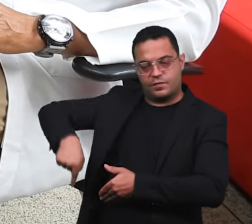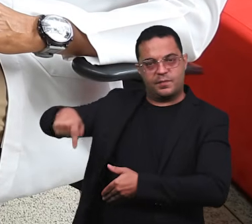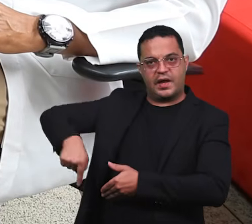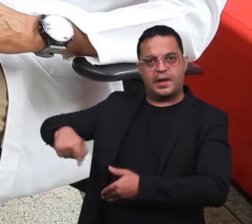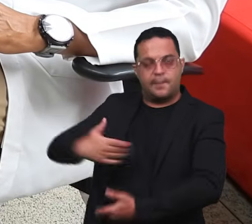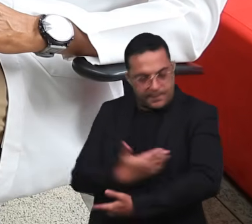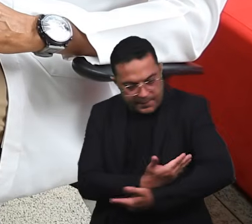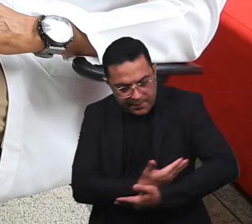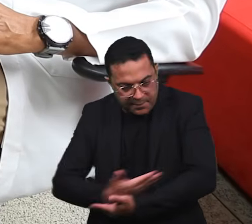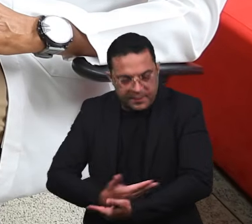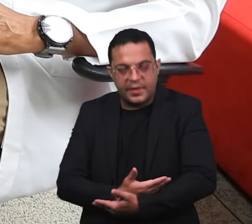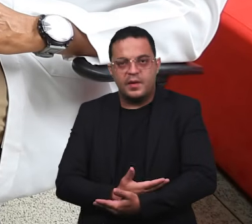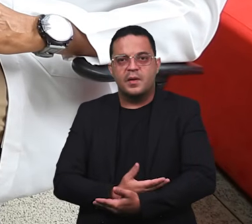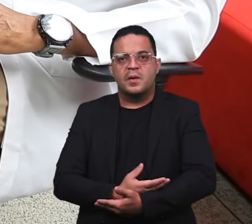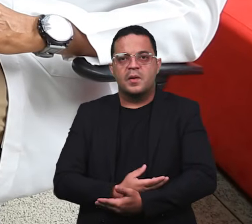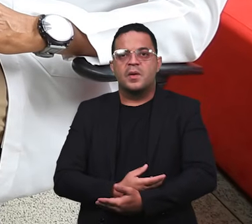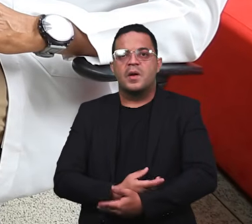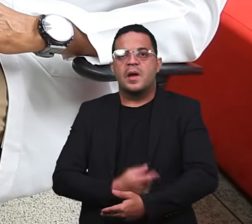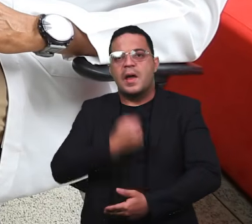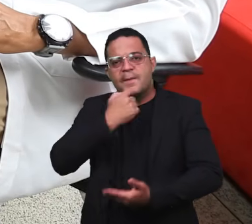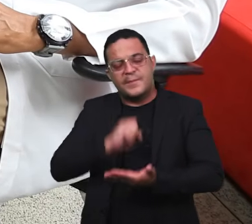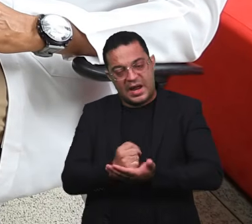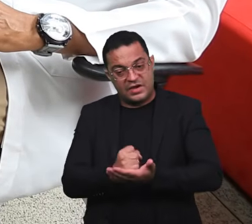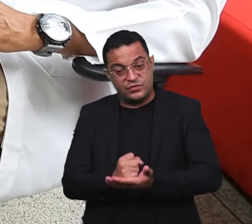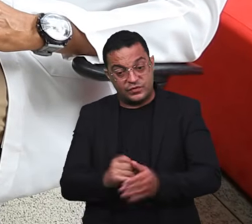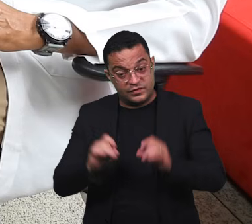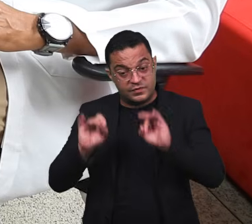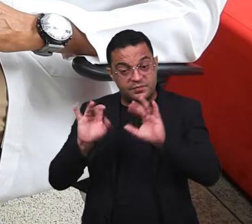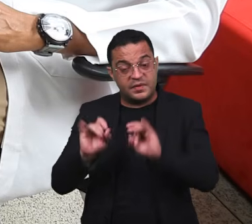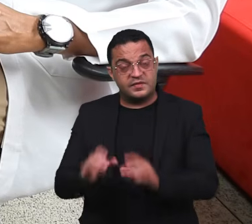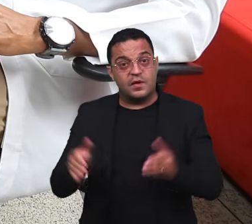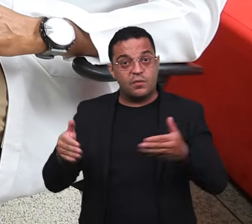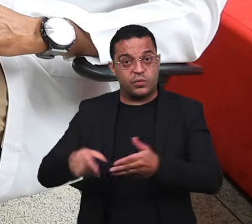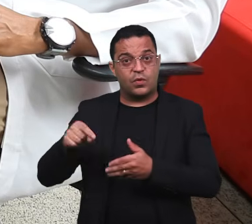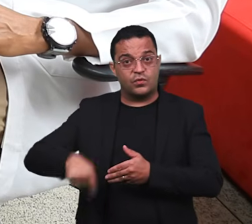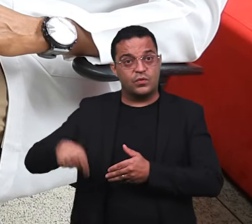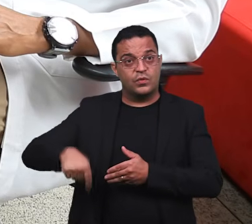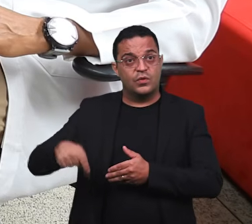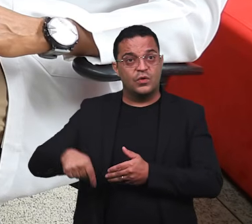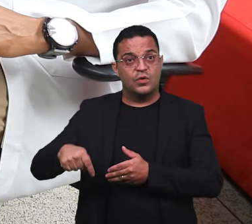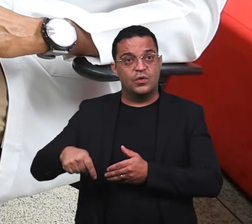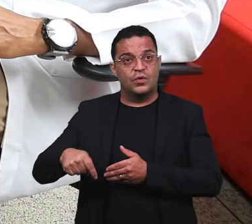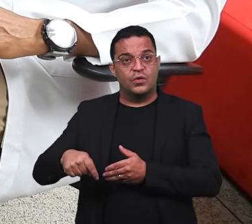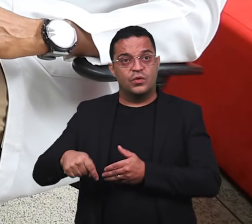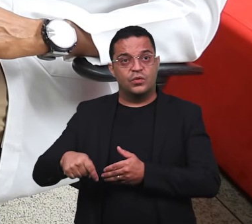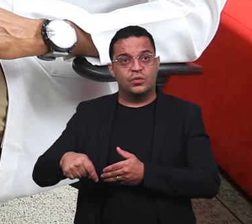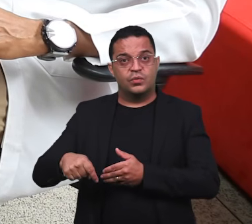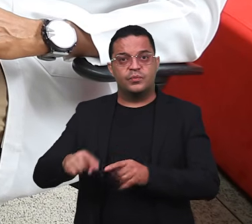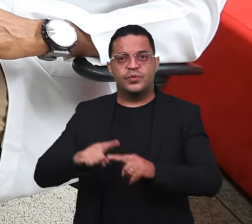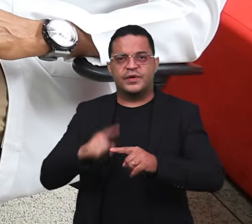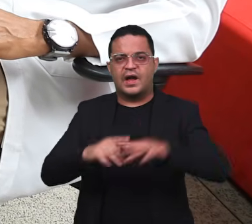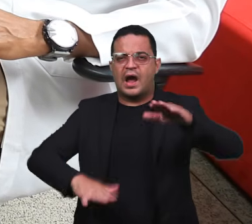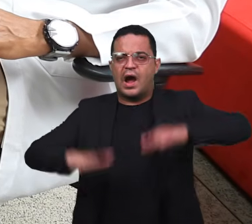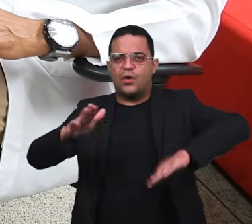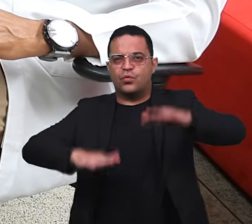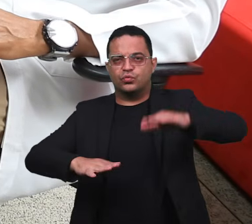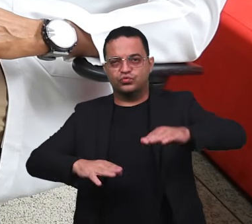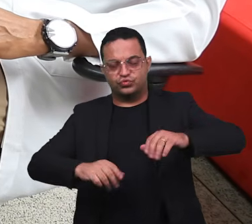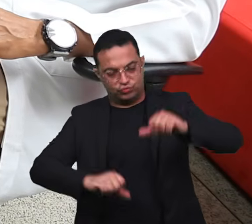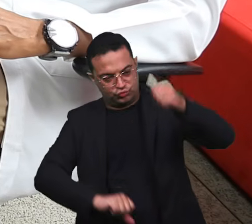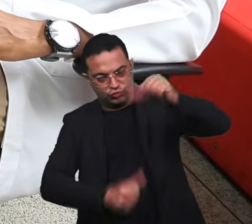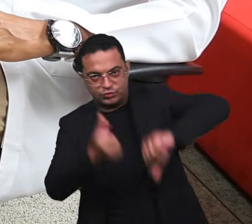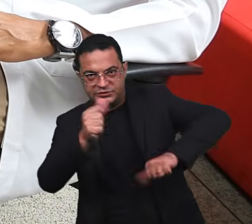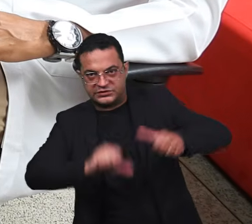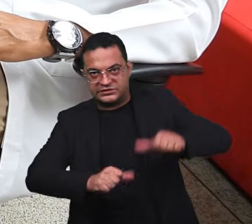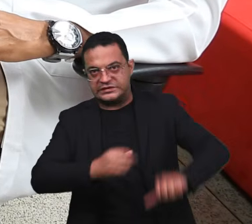para criança de 0 a 6 meses, 6 a 2 anos, acima de 2 anos. Depois tem com base alcoólica, que é mais tranquilo que pro